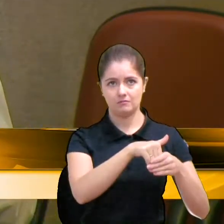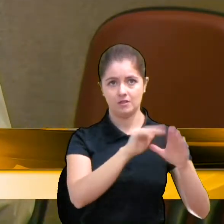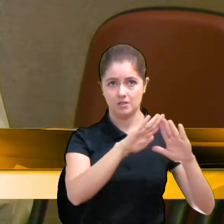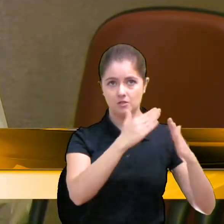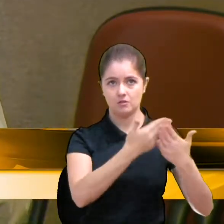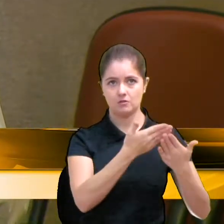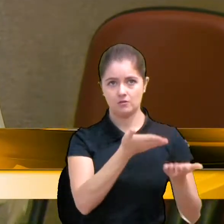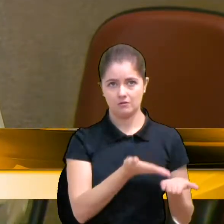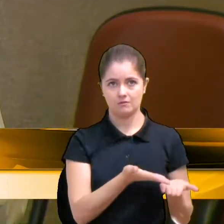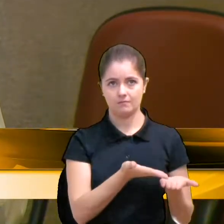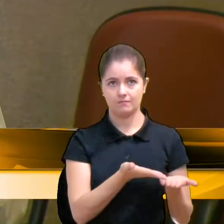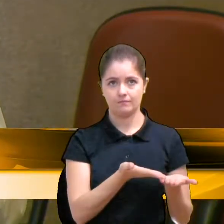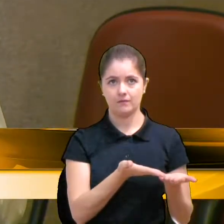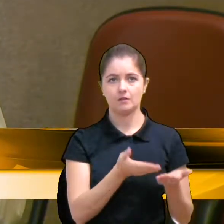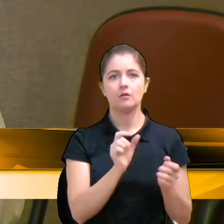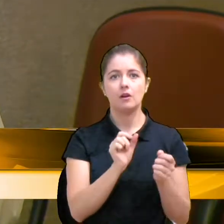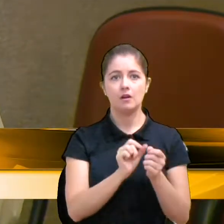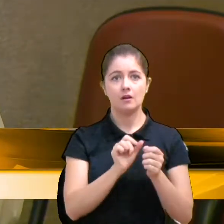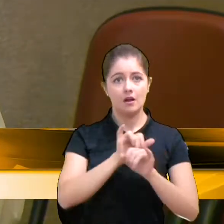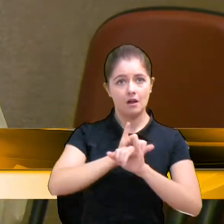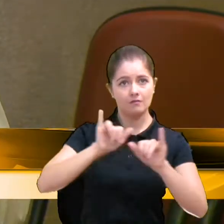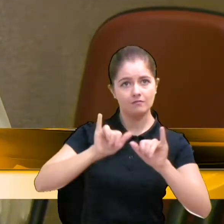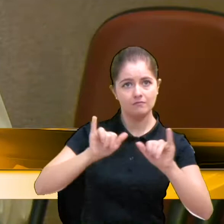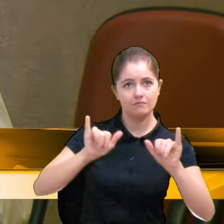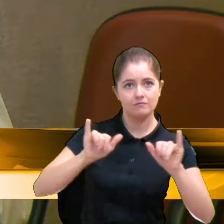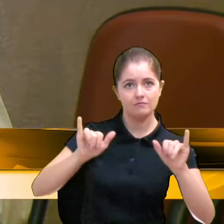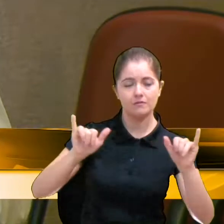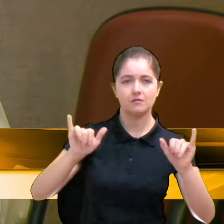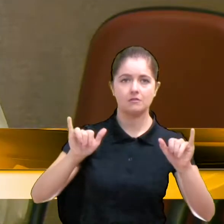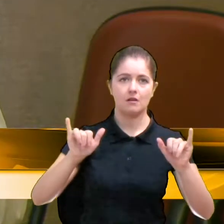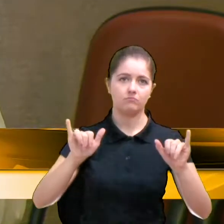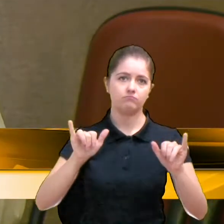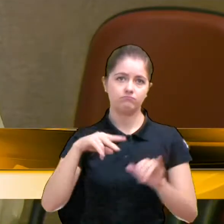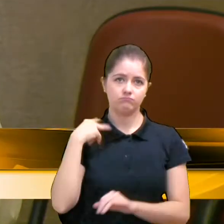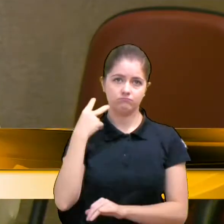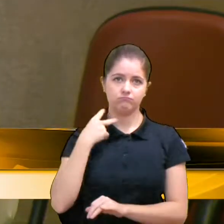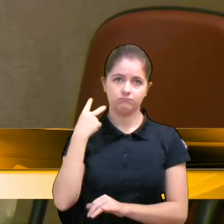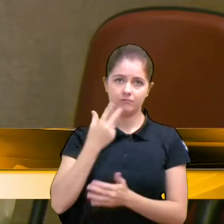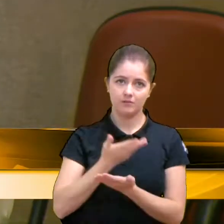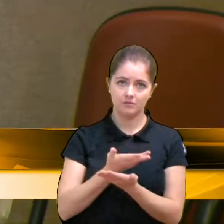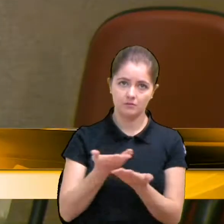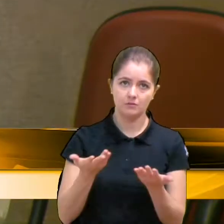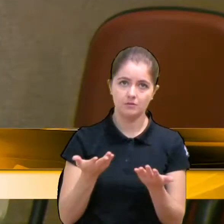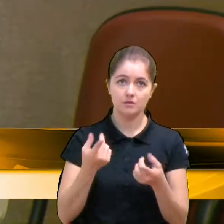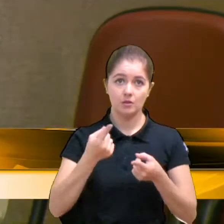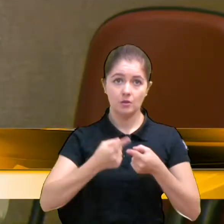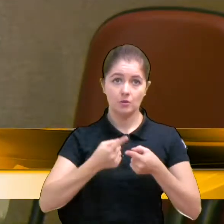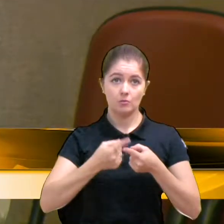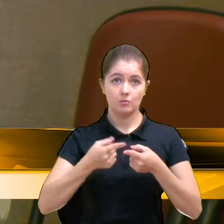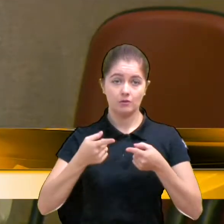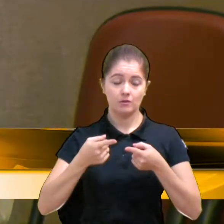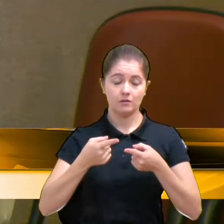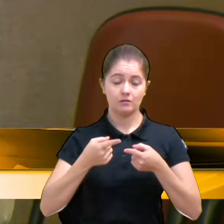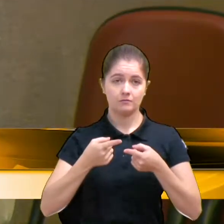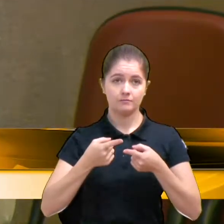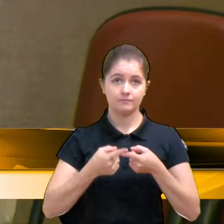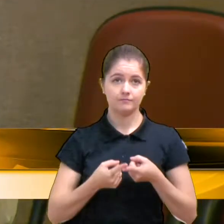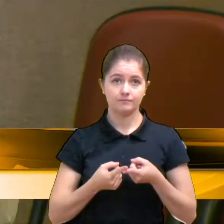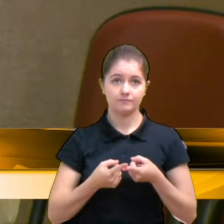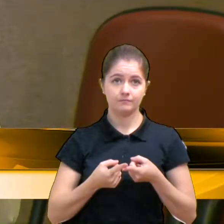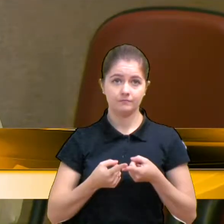Então, fazer esse registro, senhor presidente, senhores vereadores, porque o caminho